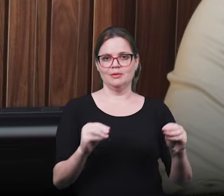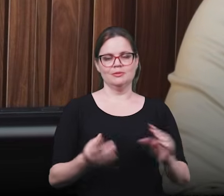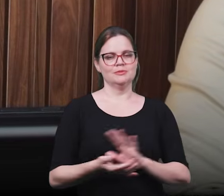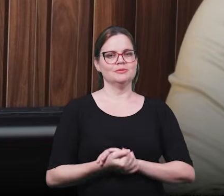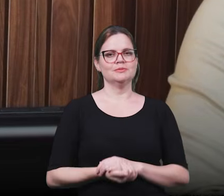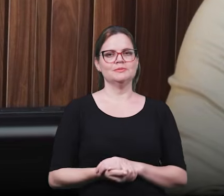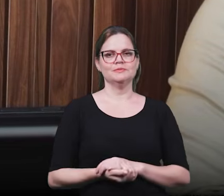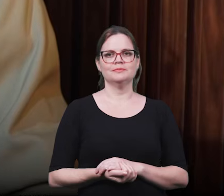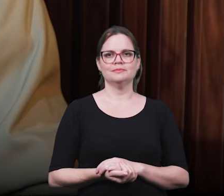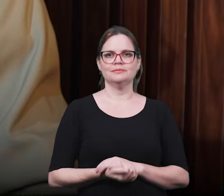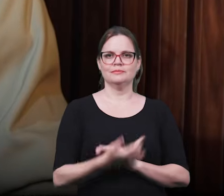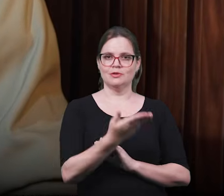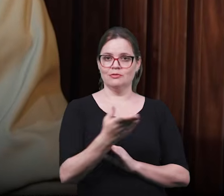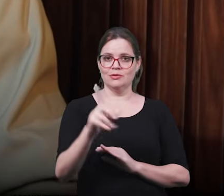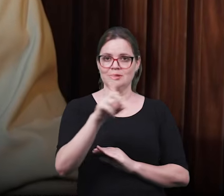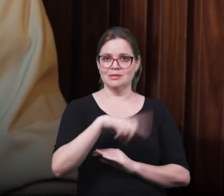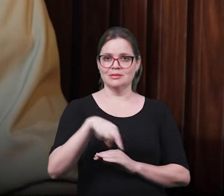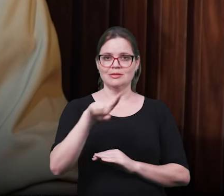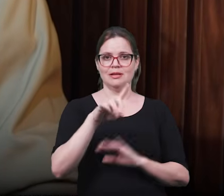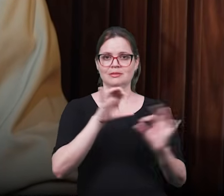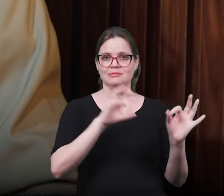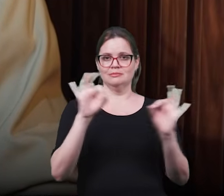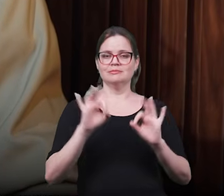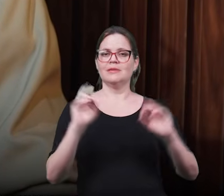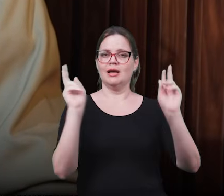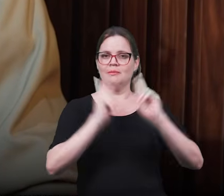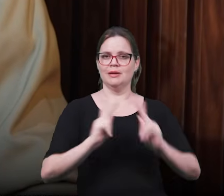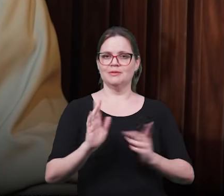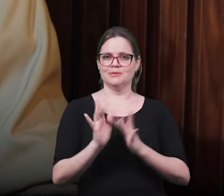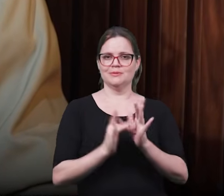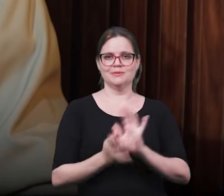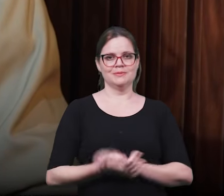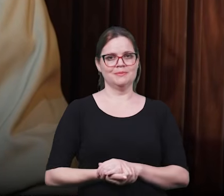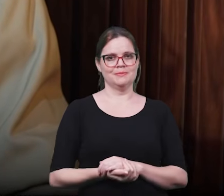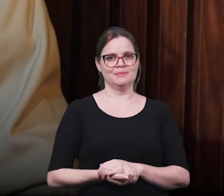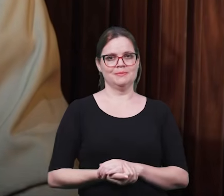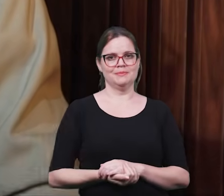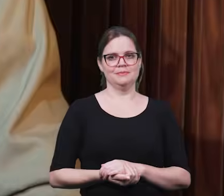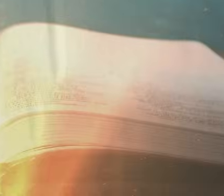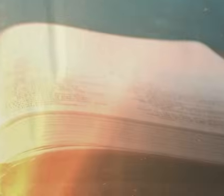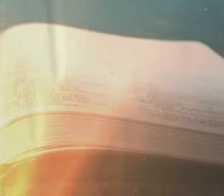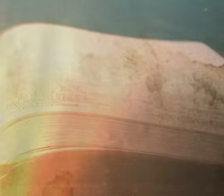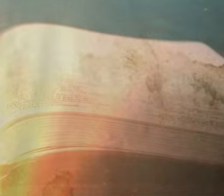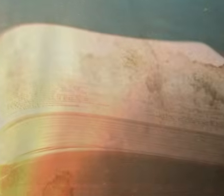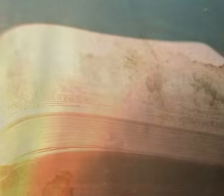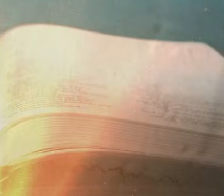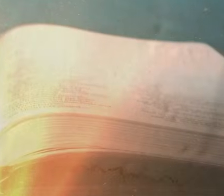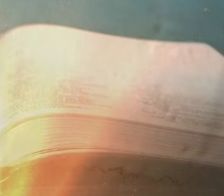todos que nos acompanham. E despedimos de você também com a paz do Senhor Jesus.